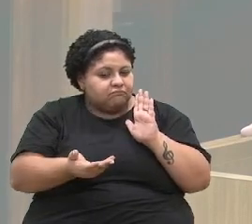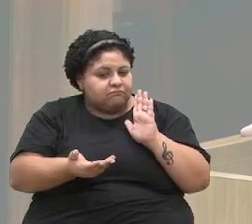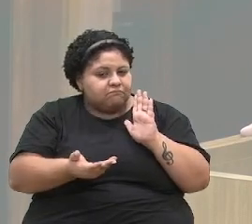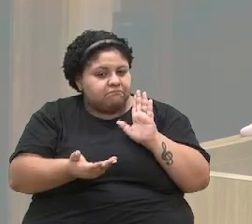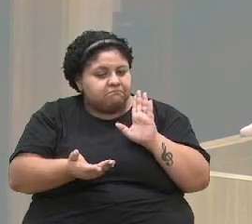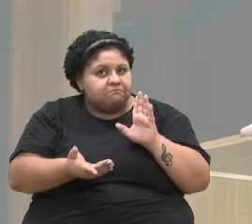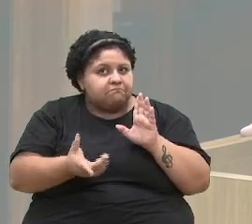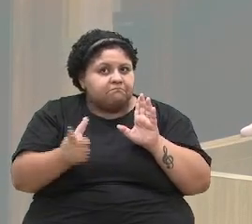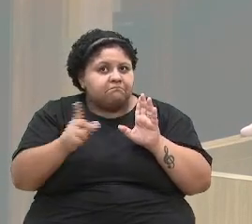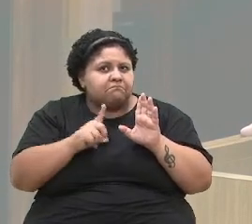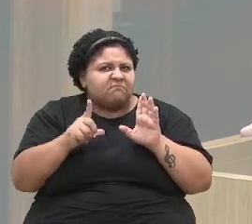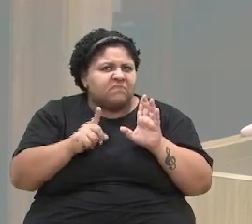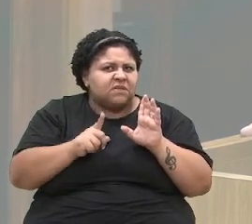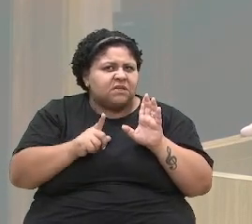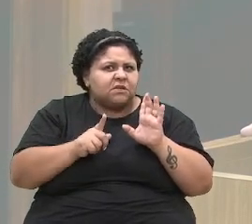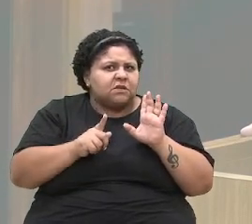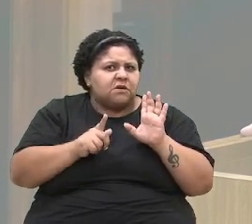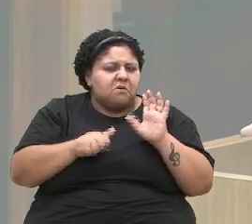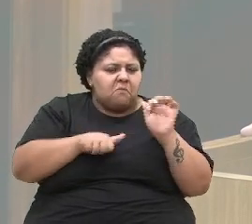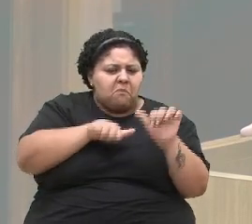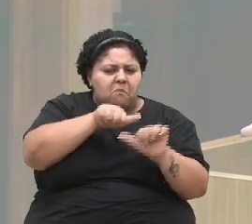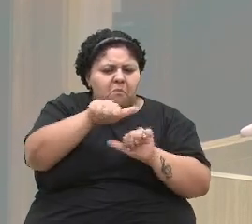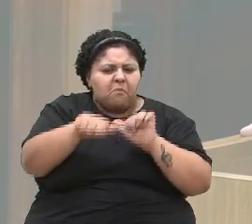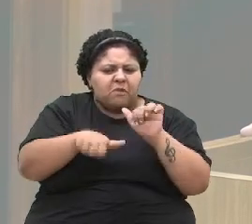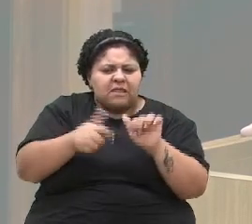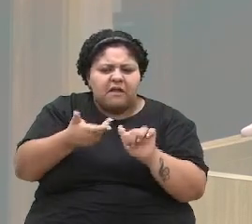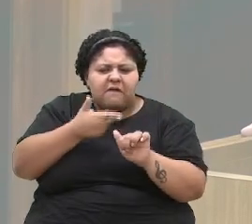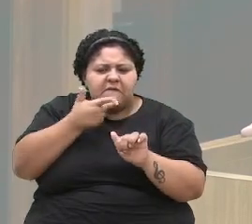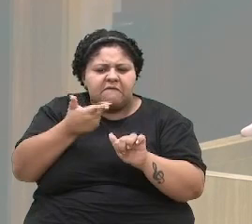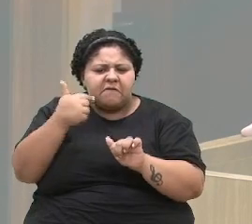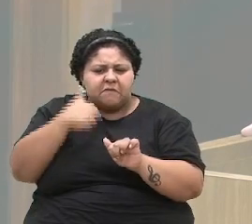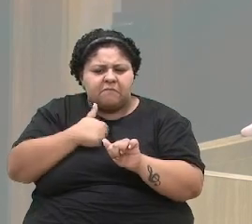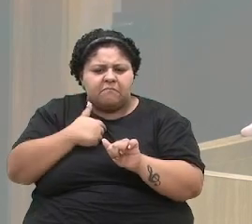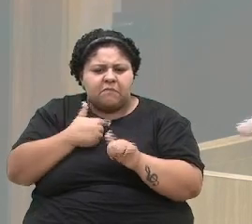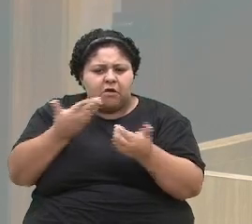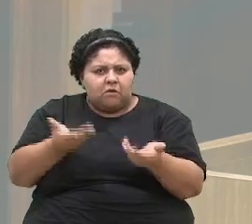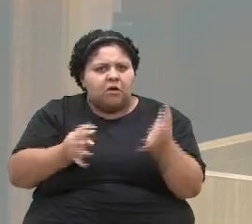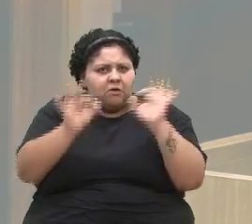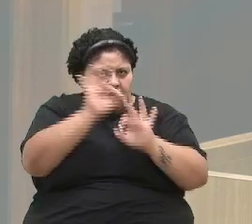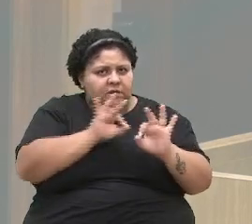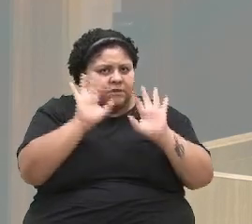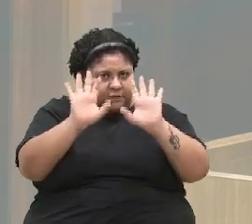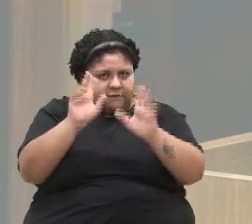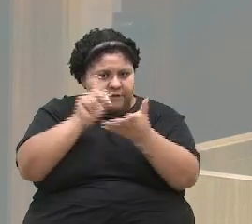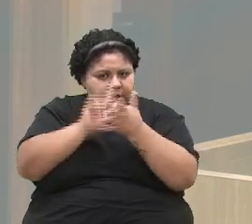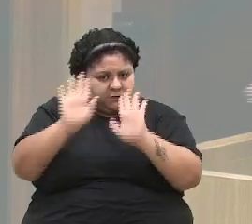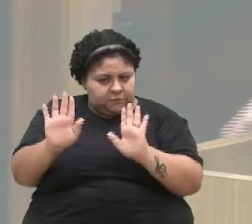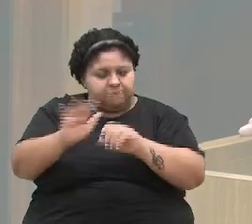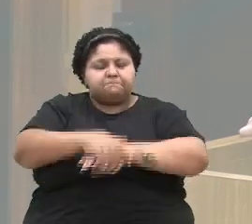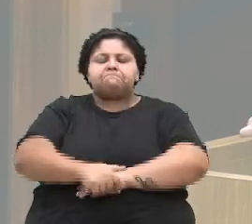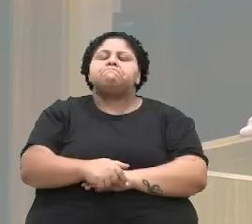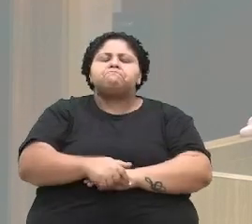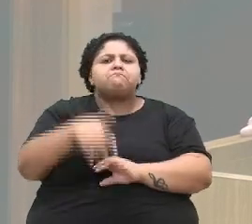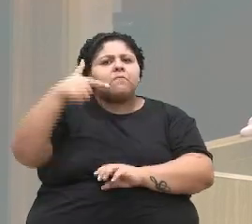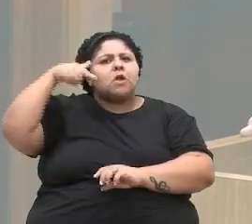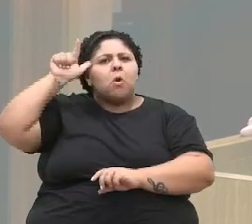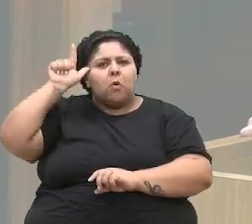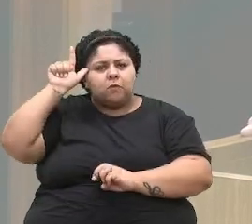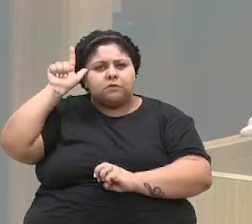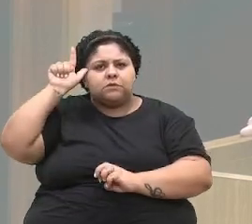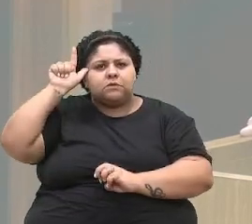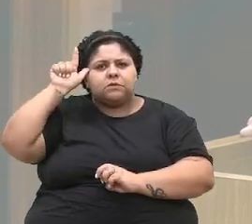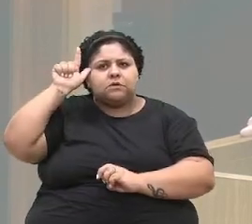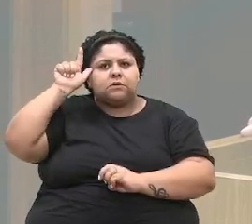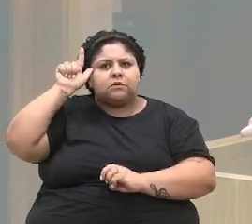daí tentaram distorcer fatos aqui novamente, mas vamos restabelecer a verdade aqui. Ontem, quando eu trouxe